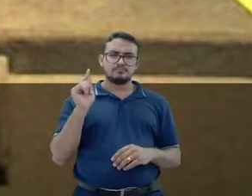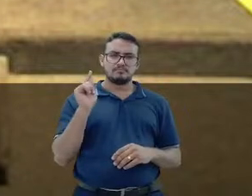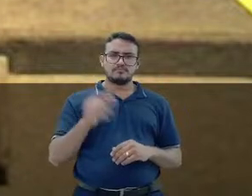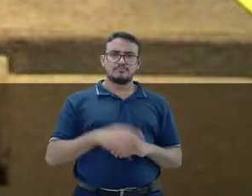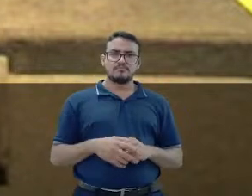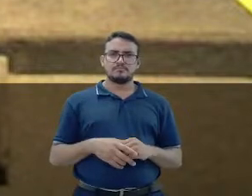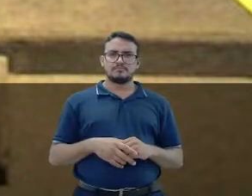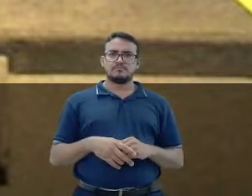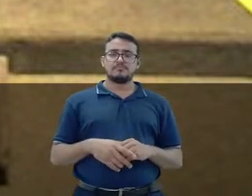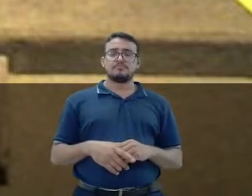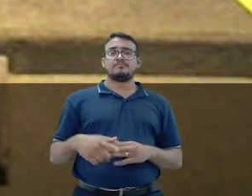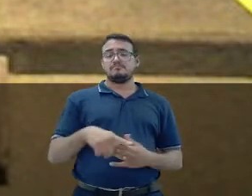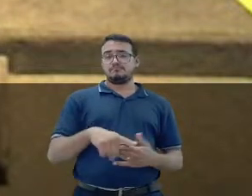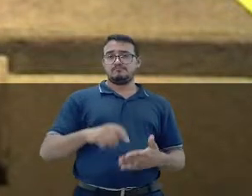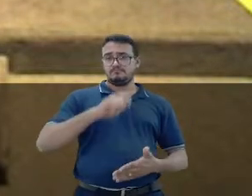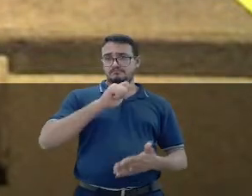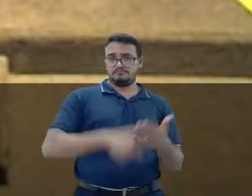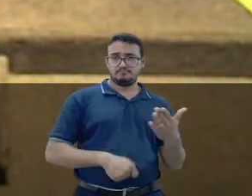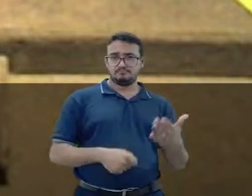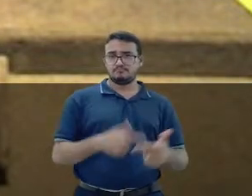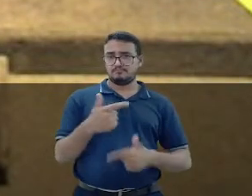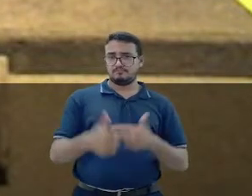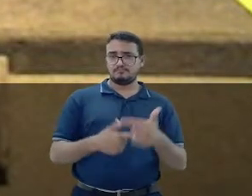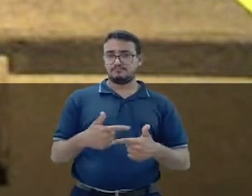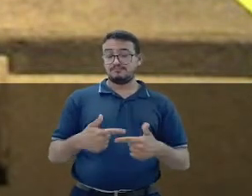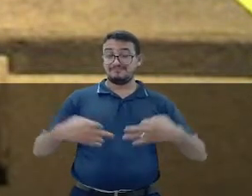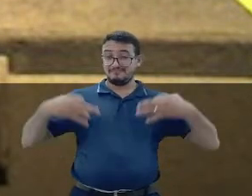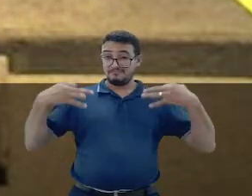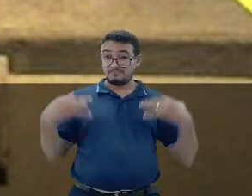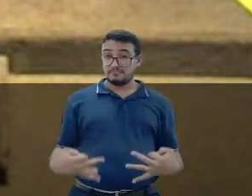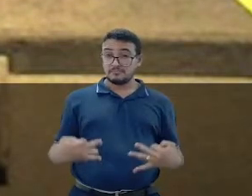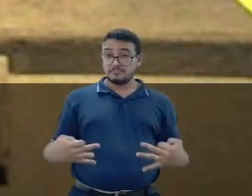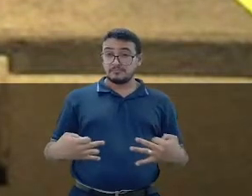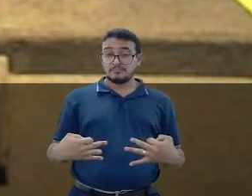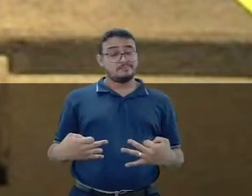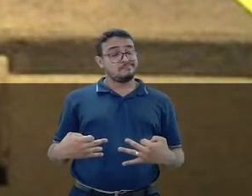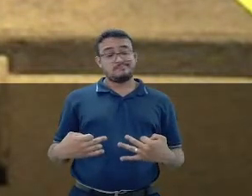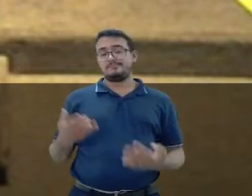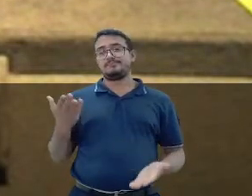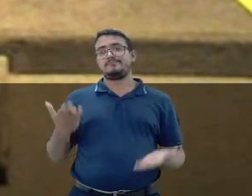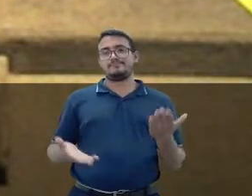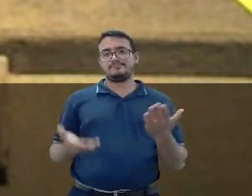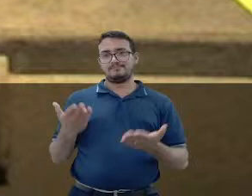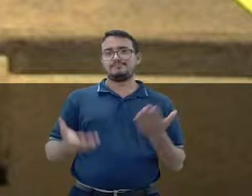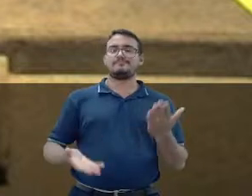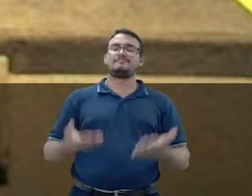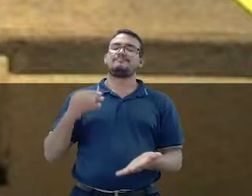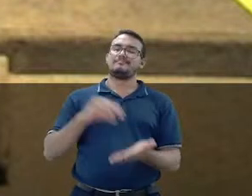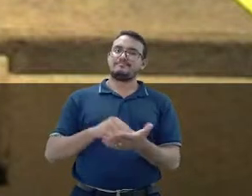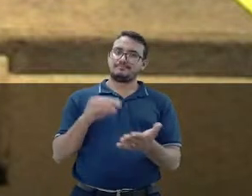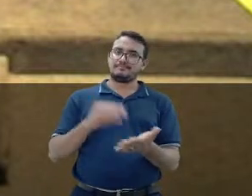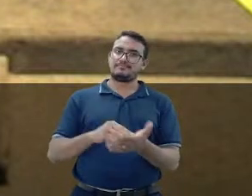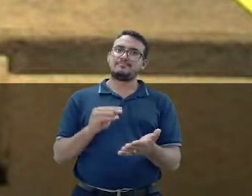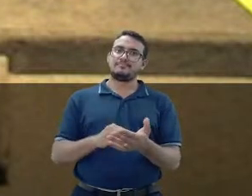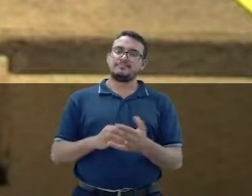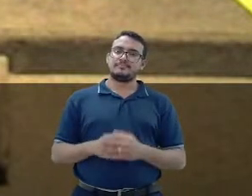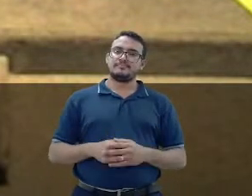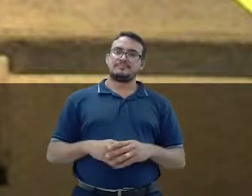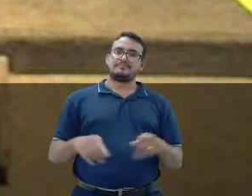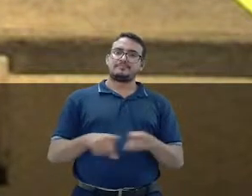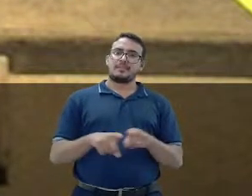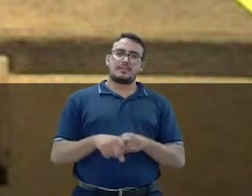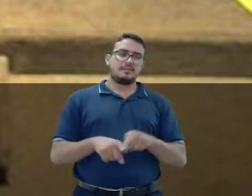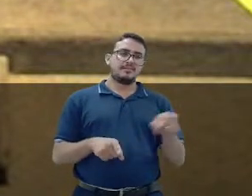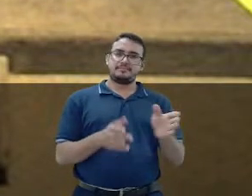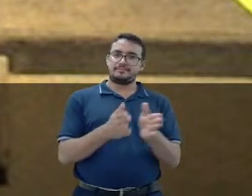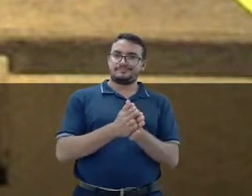nesse contrato, ele é tanto em questão de qualitativo e quantitativo, porque aumentou a jornada de trabalho